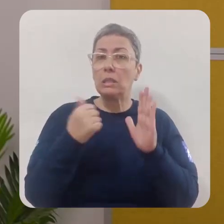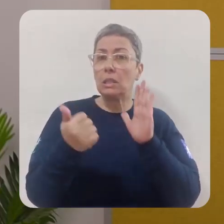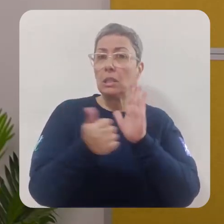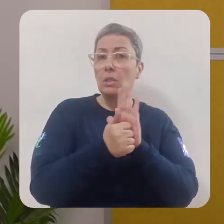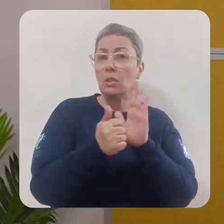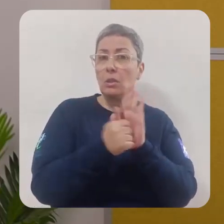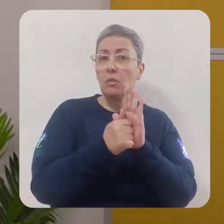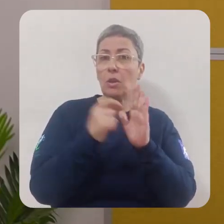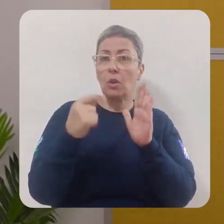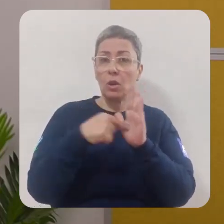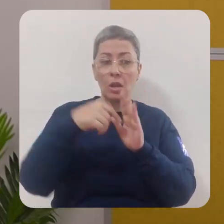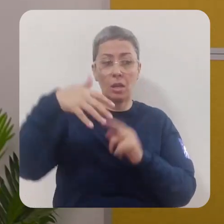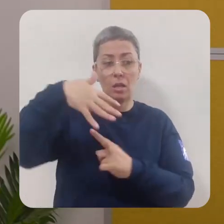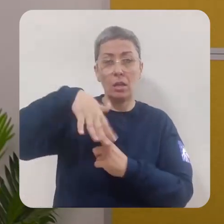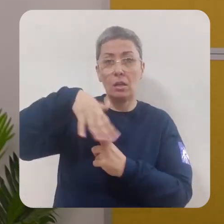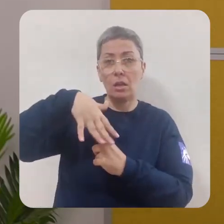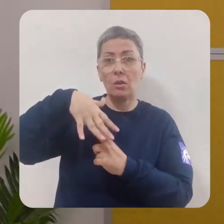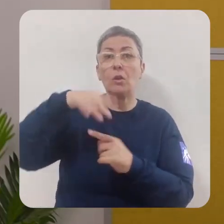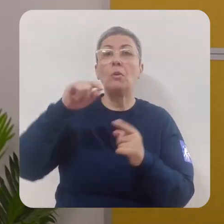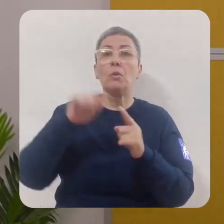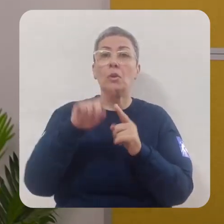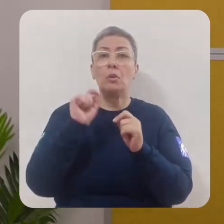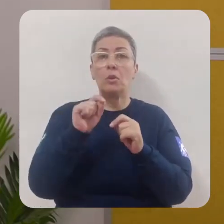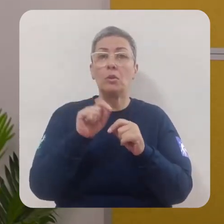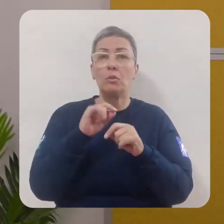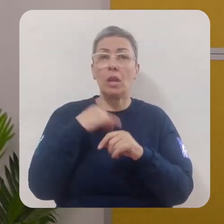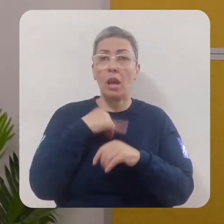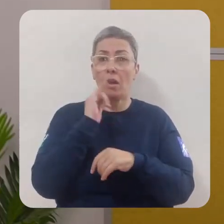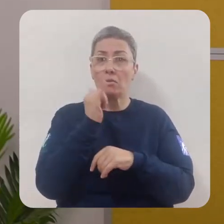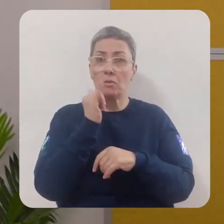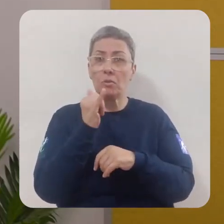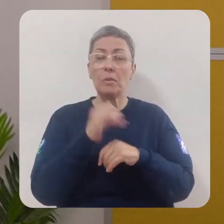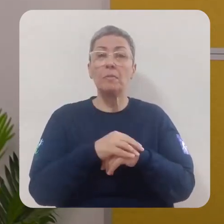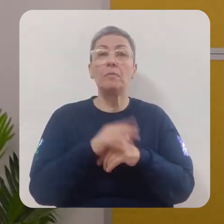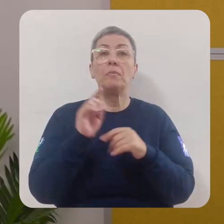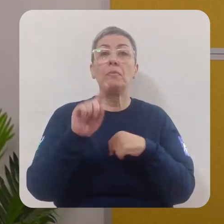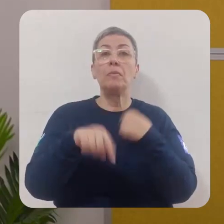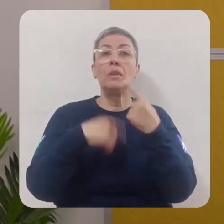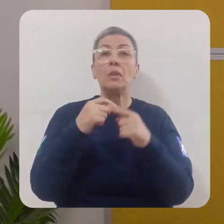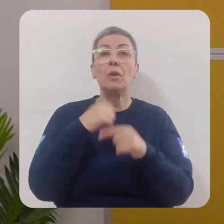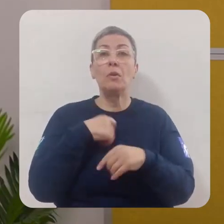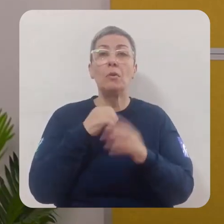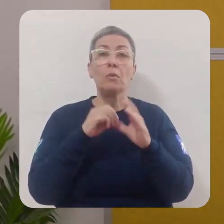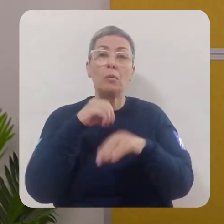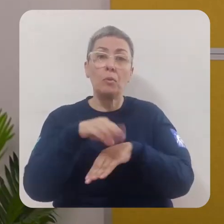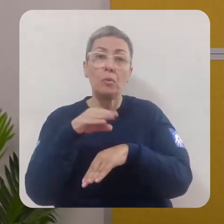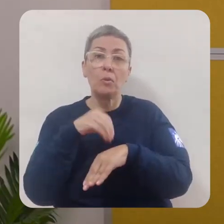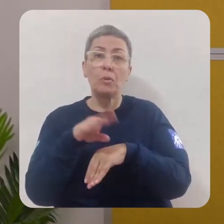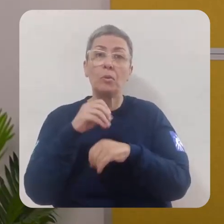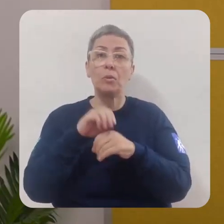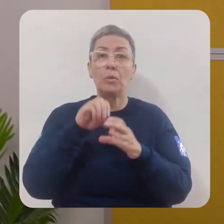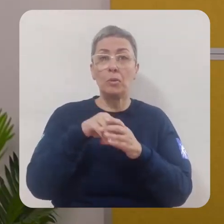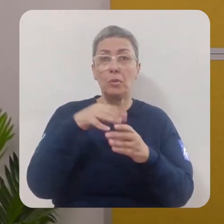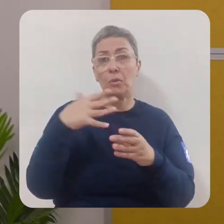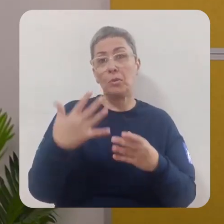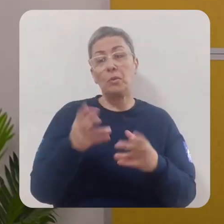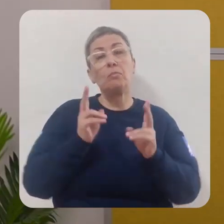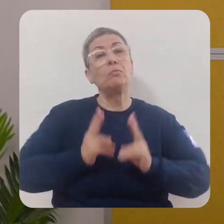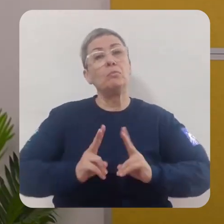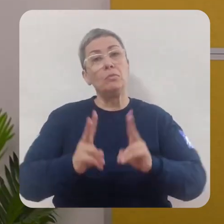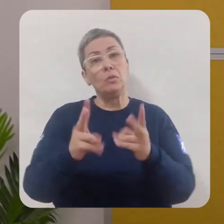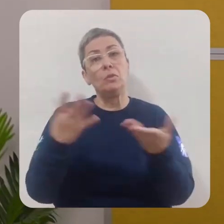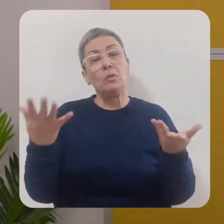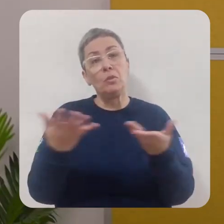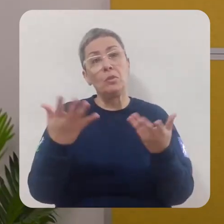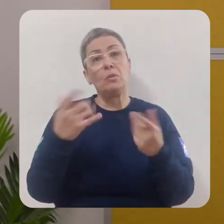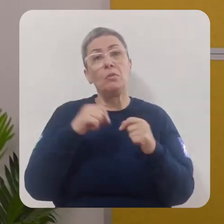vai dar um like, clicar no sininho, ativar as nossas notificações e receber aí os nossos conteúdos, que